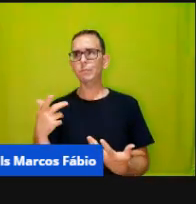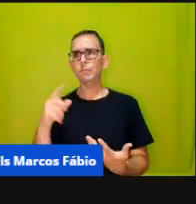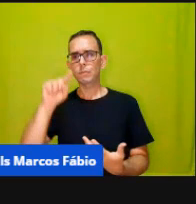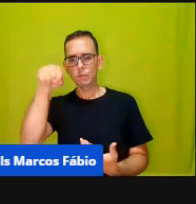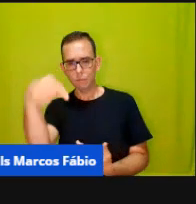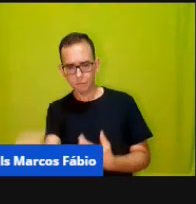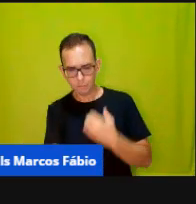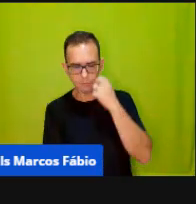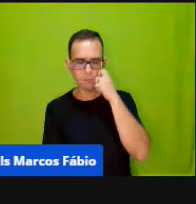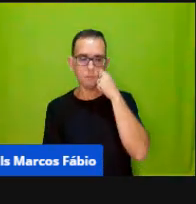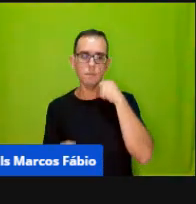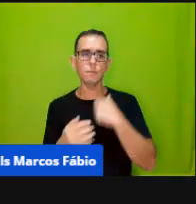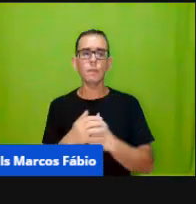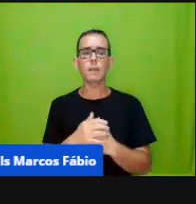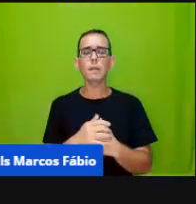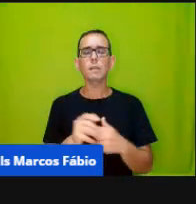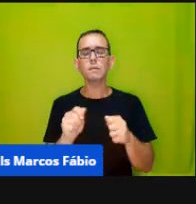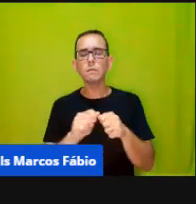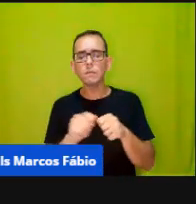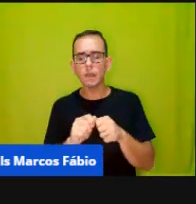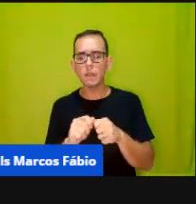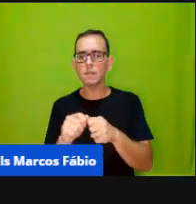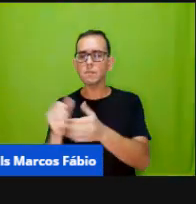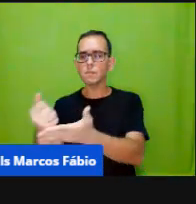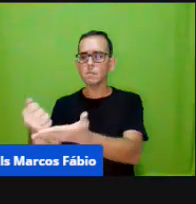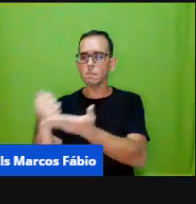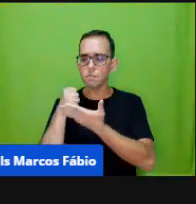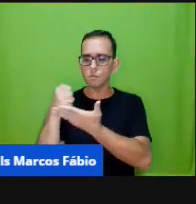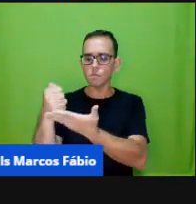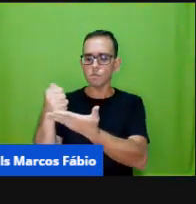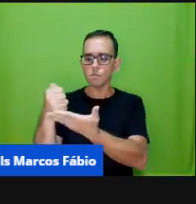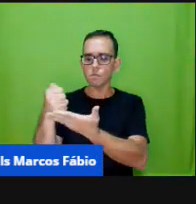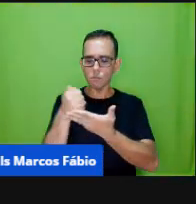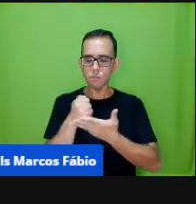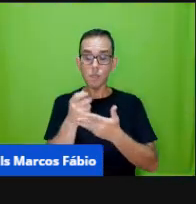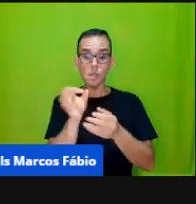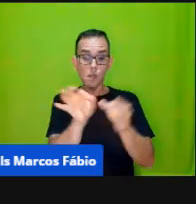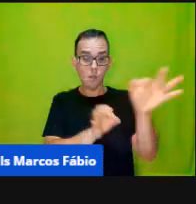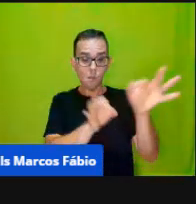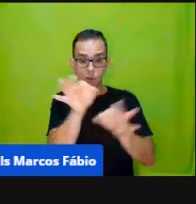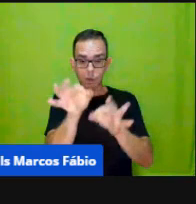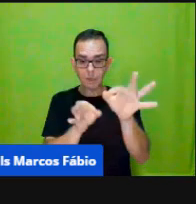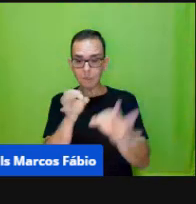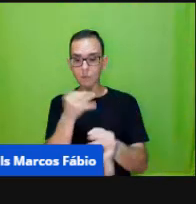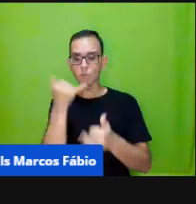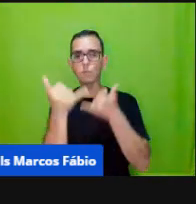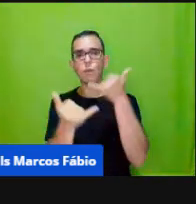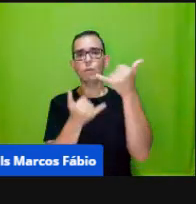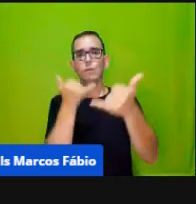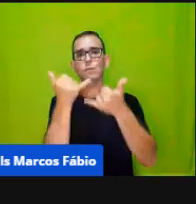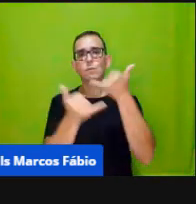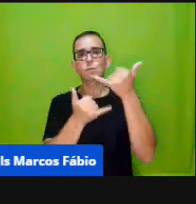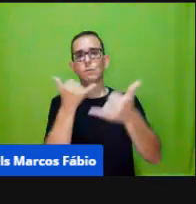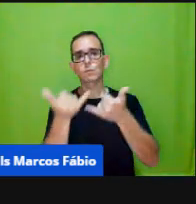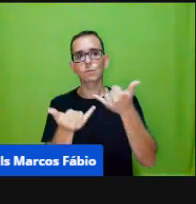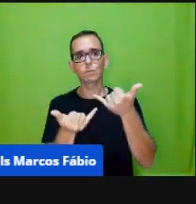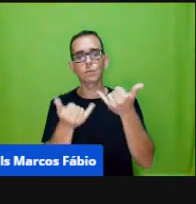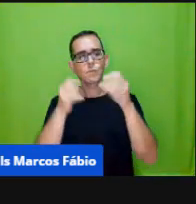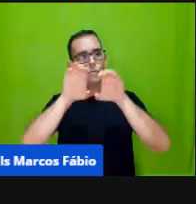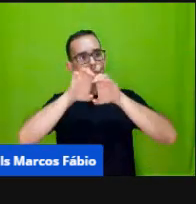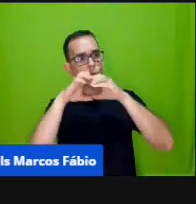FUNESP, nos auxiliou na organização dos jogos, ou seja, congresso